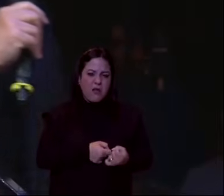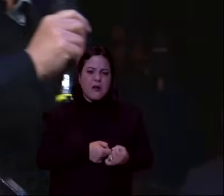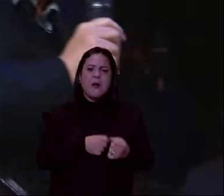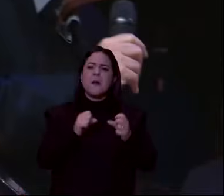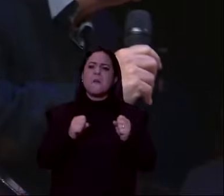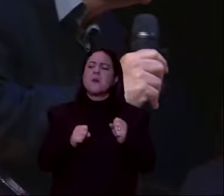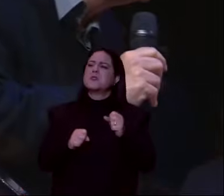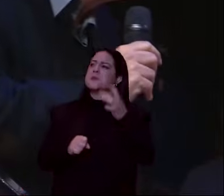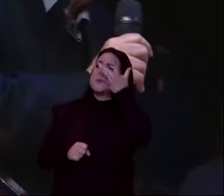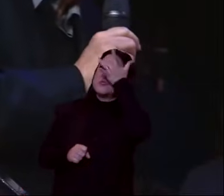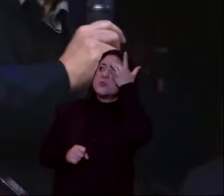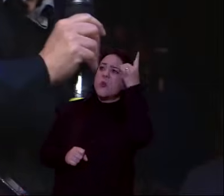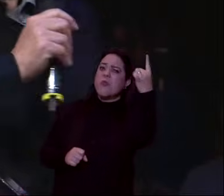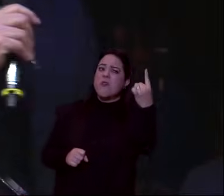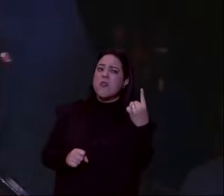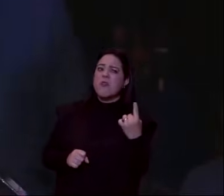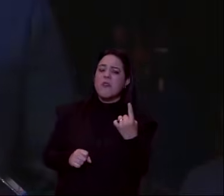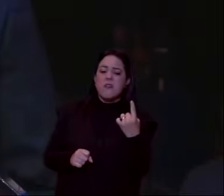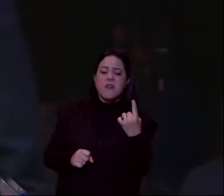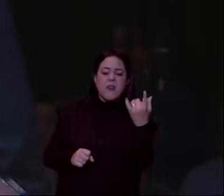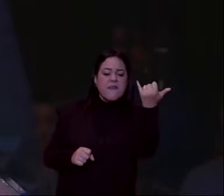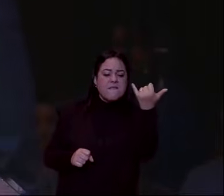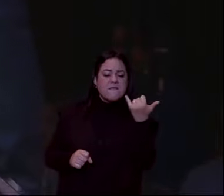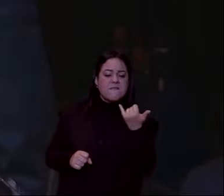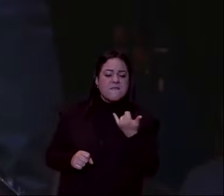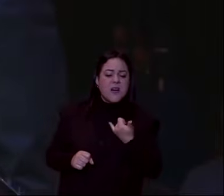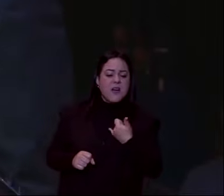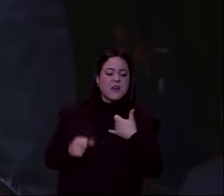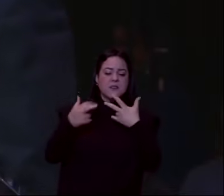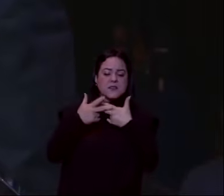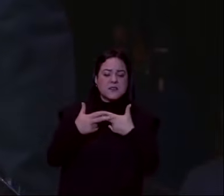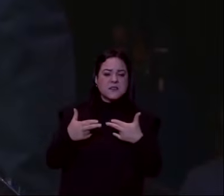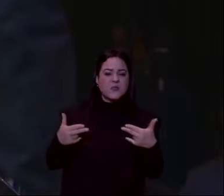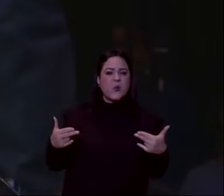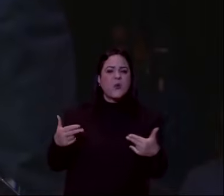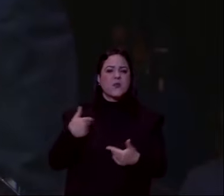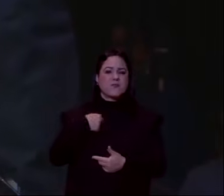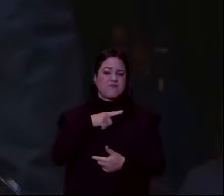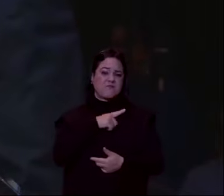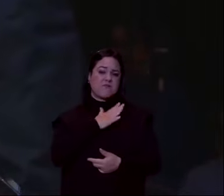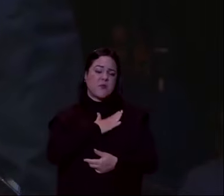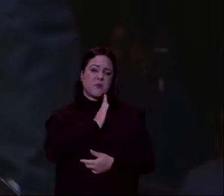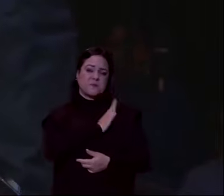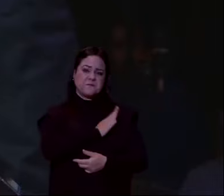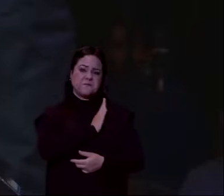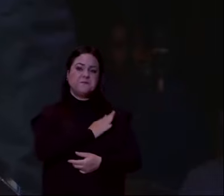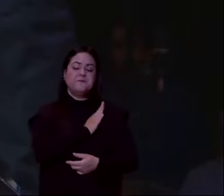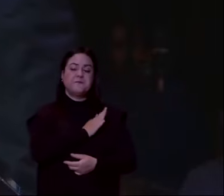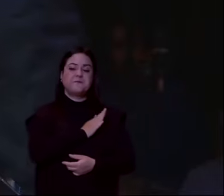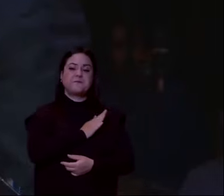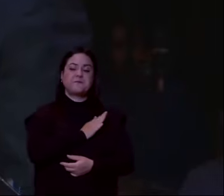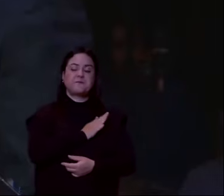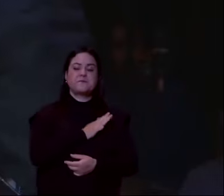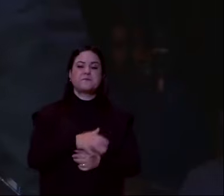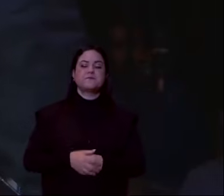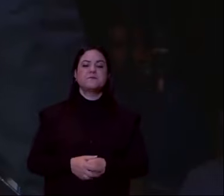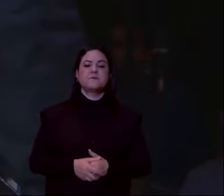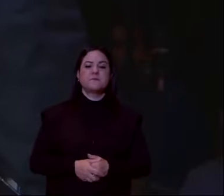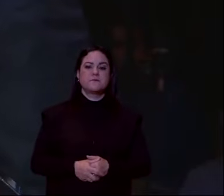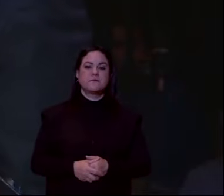alguém para falar comigo e falar das coisas que estão aqui no meu coração. E